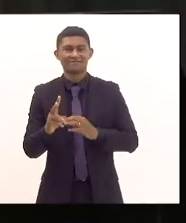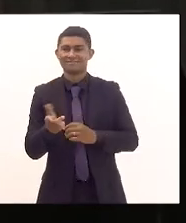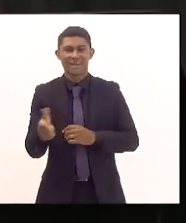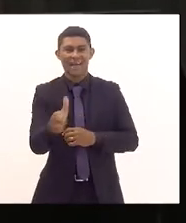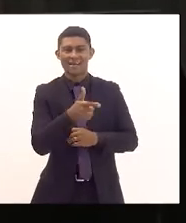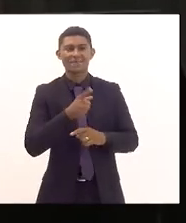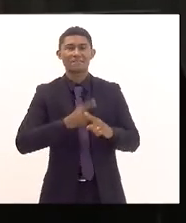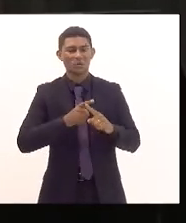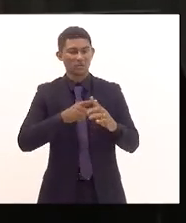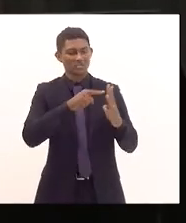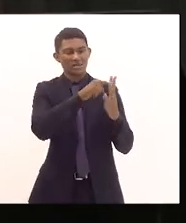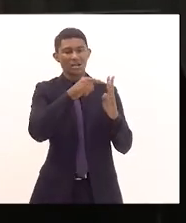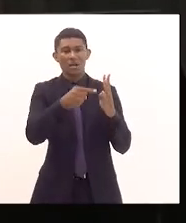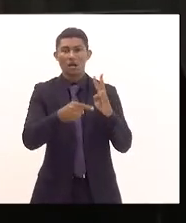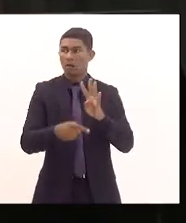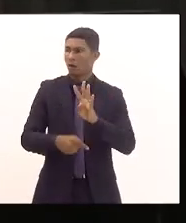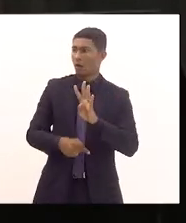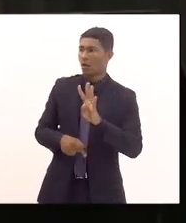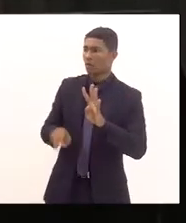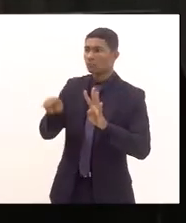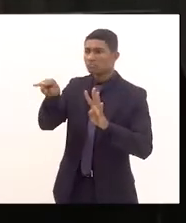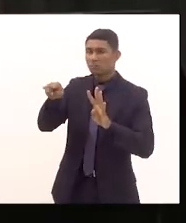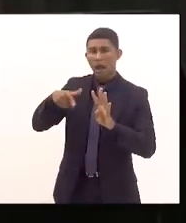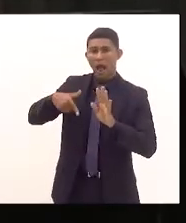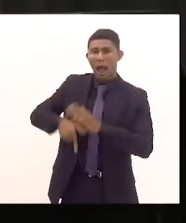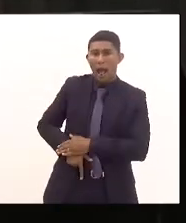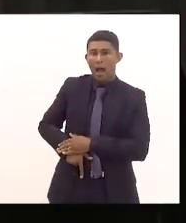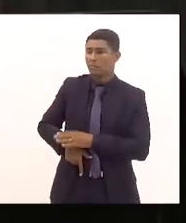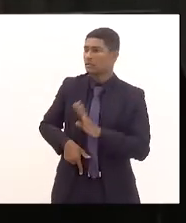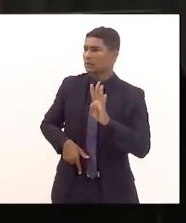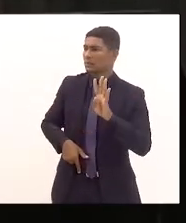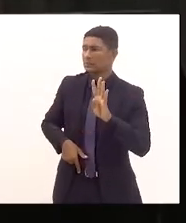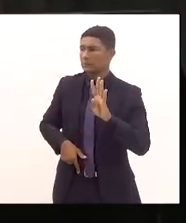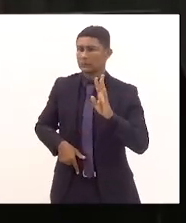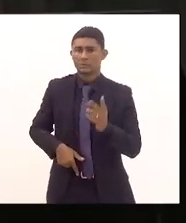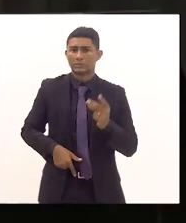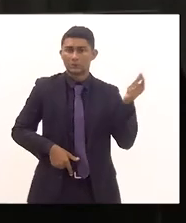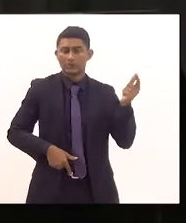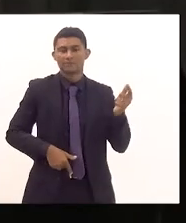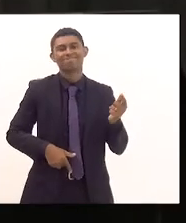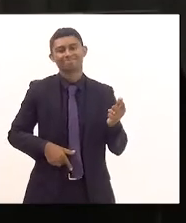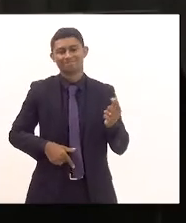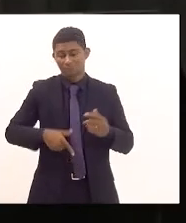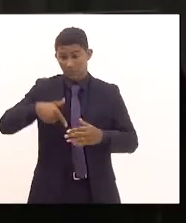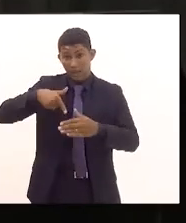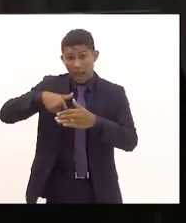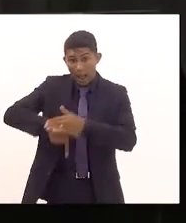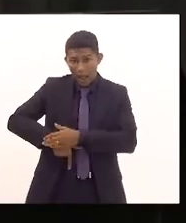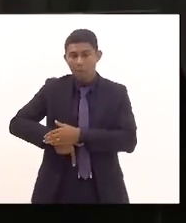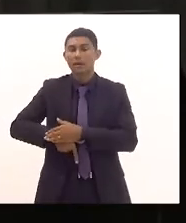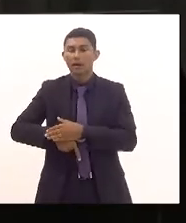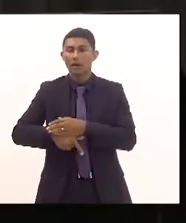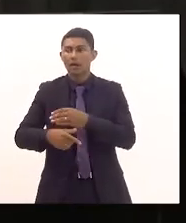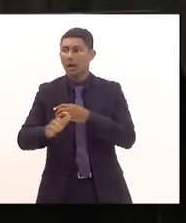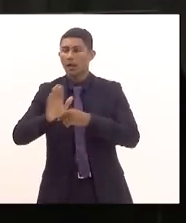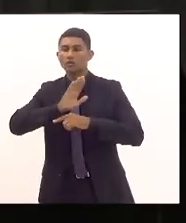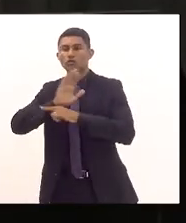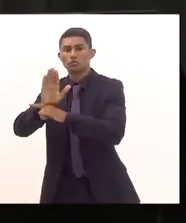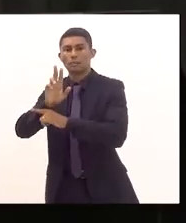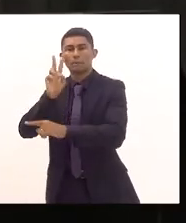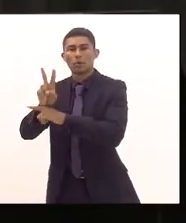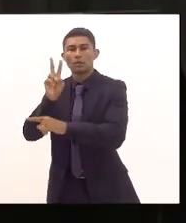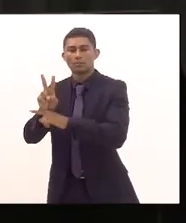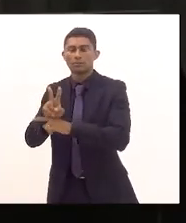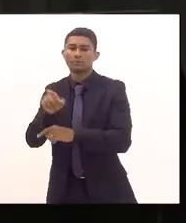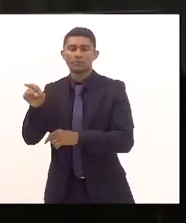covarde foge da arma arma instrumento de proteção da sociedade como todo instrumentos de proteção